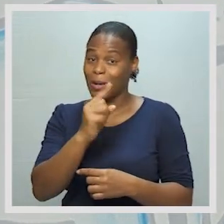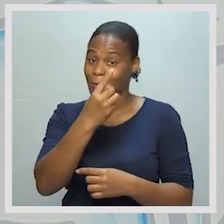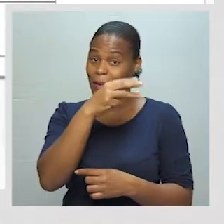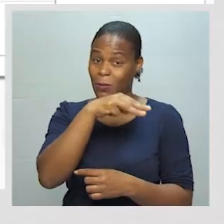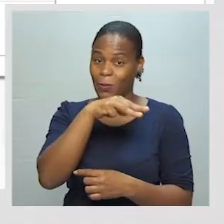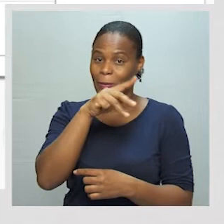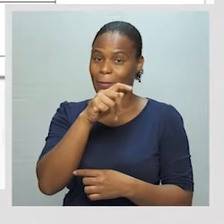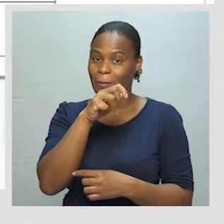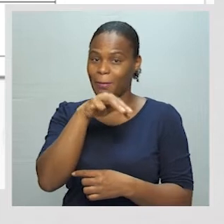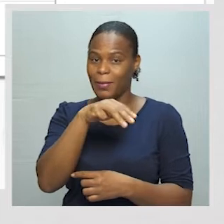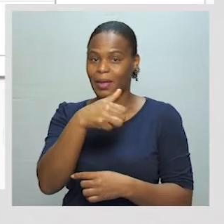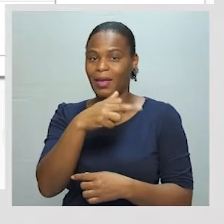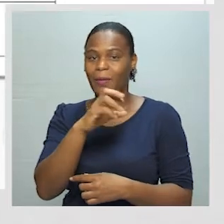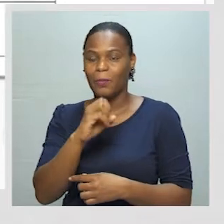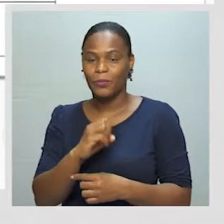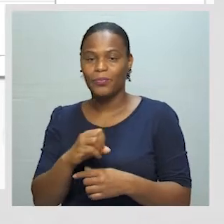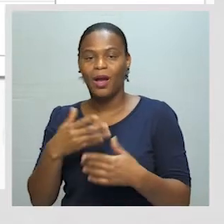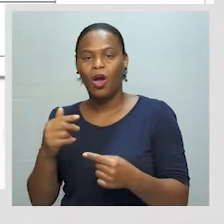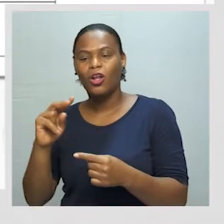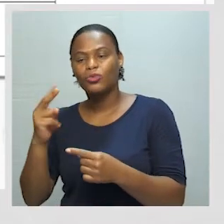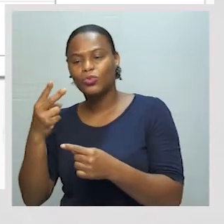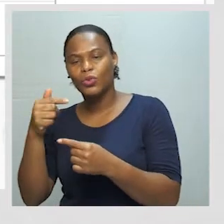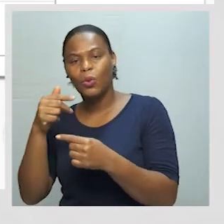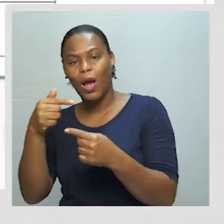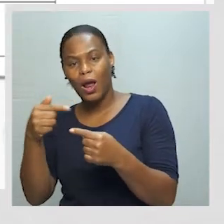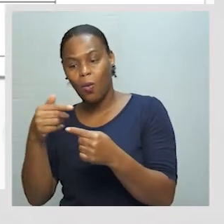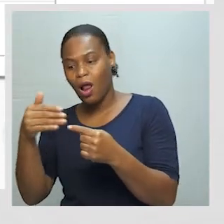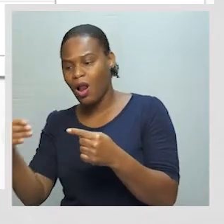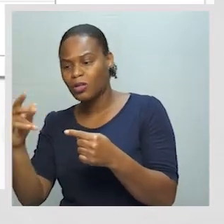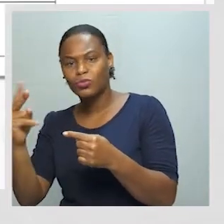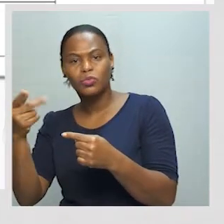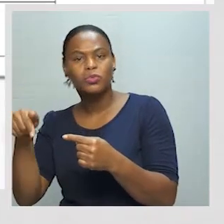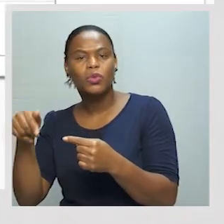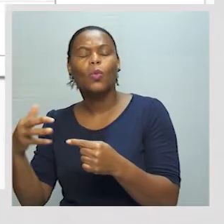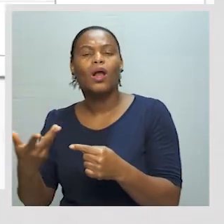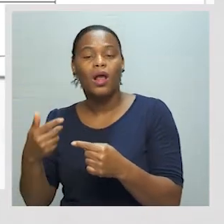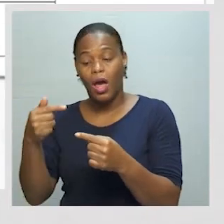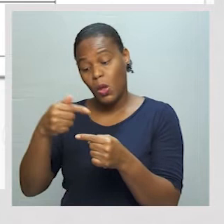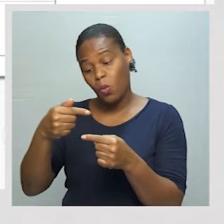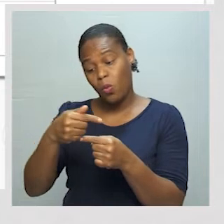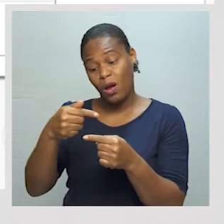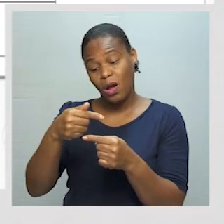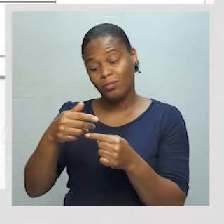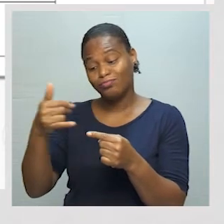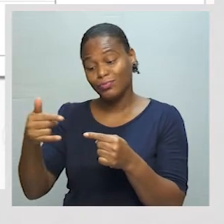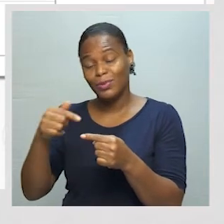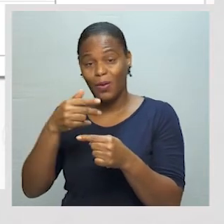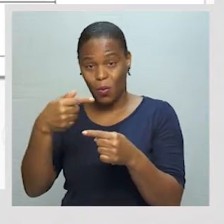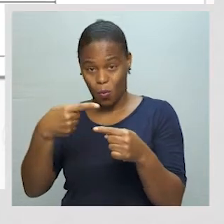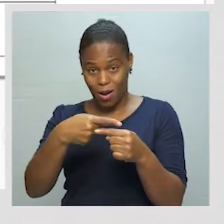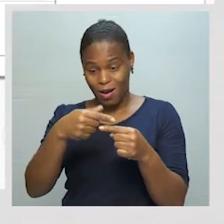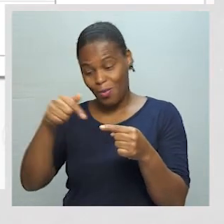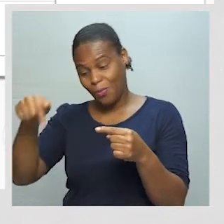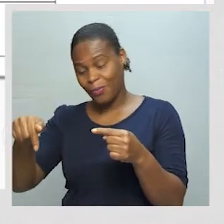equação. E qual é o segundo membro? Ah, professora, o segundo membro é o que está depois do